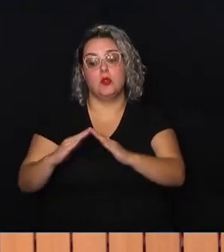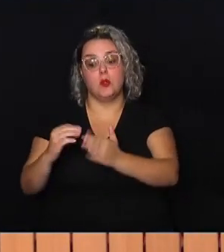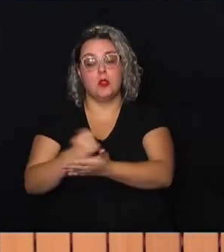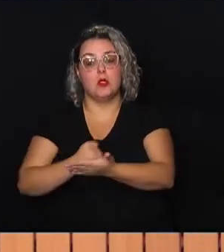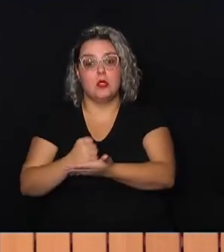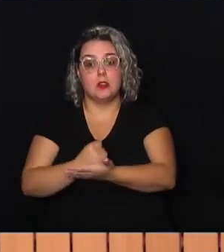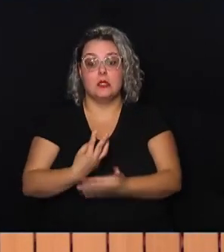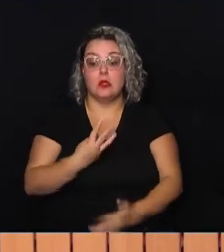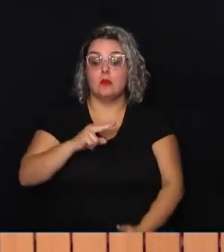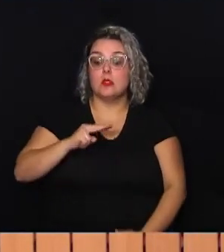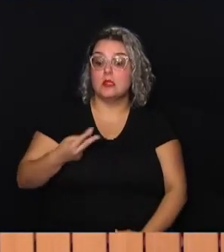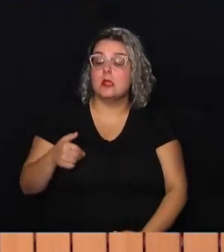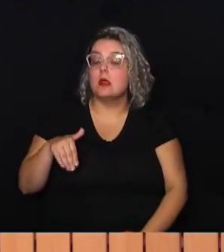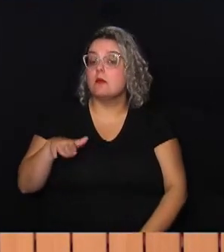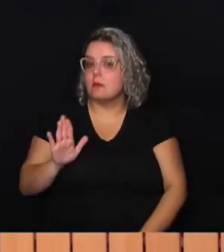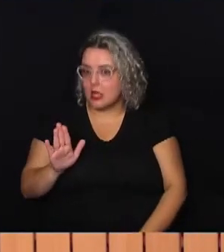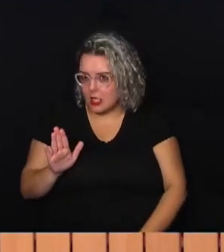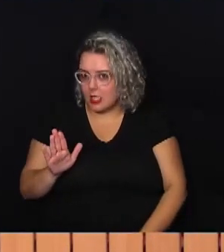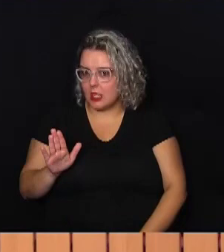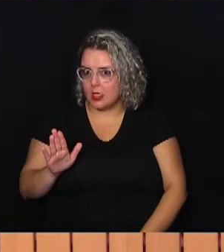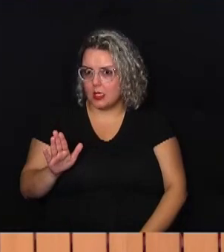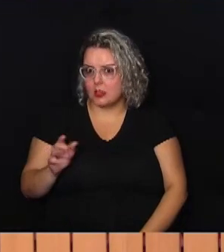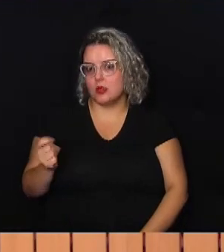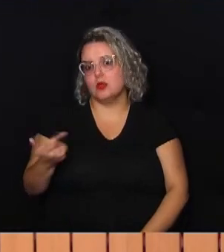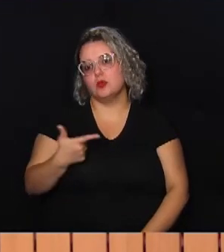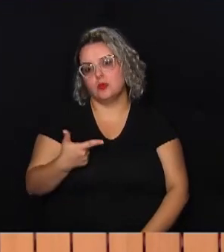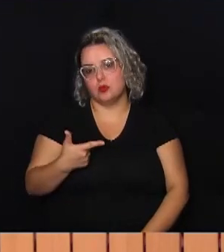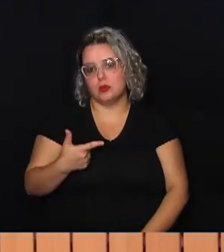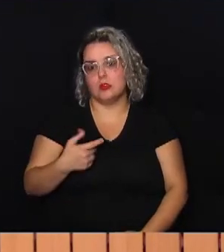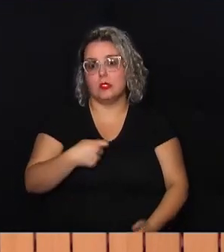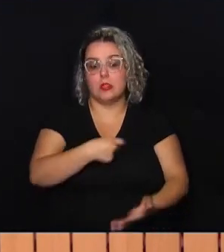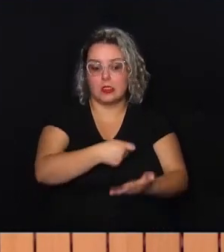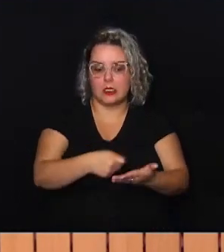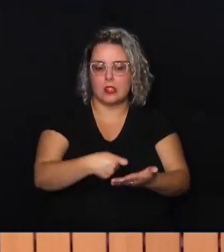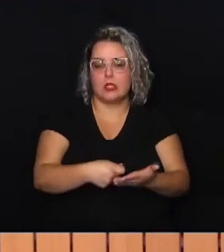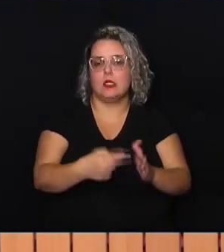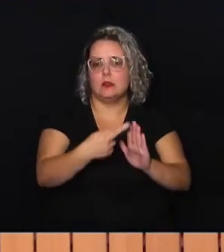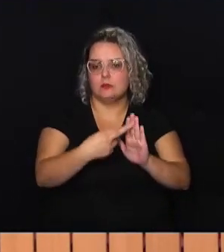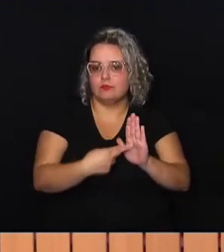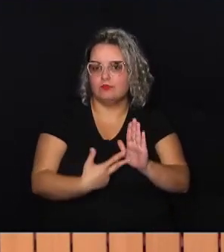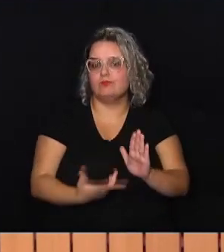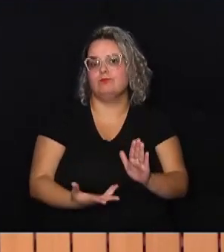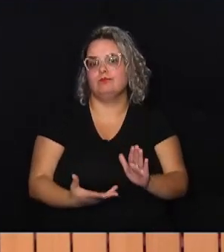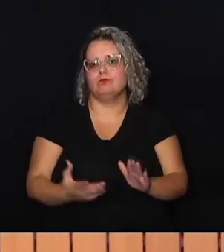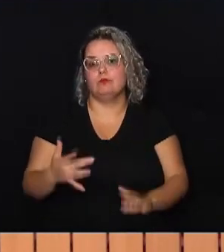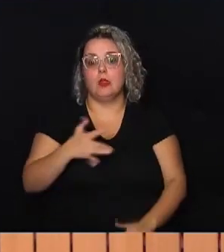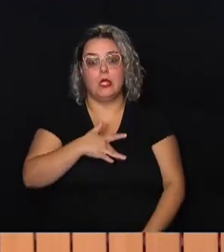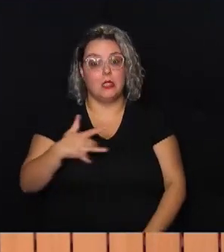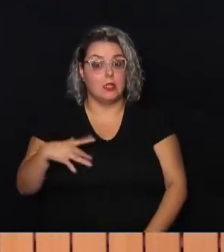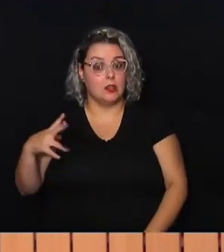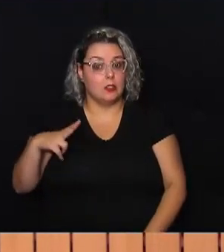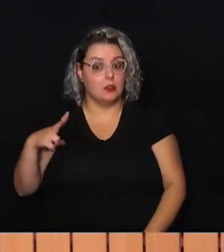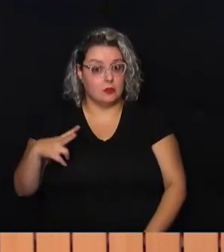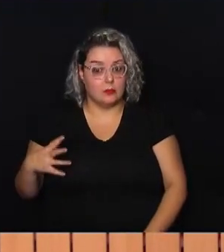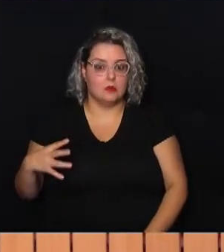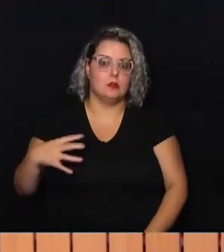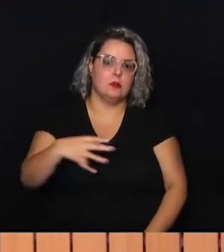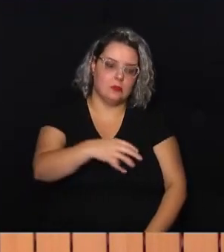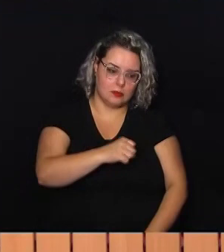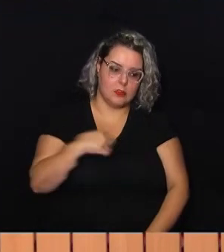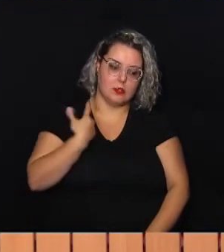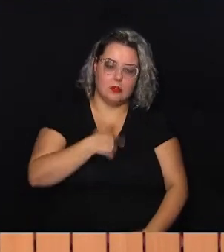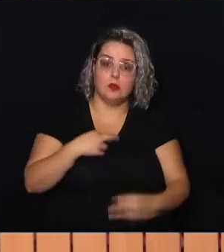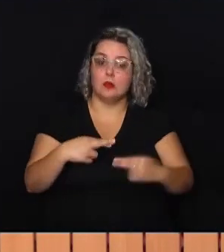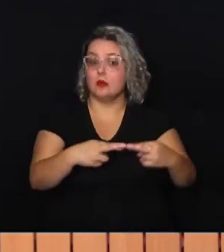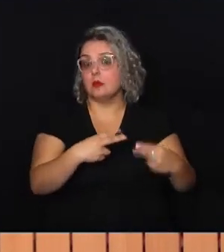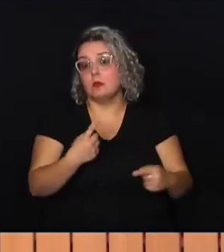3 vezes mais do que nós prescrevemos. A saúde privada tem ido buscar medicamento na nossa rede,